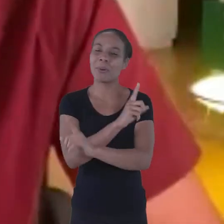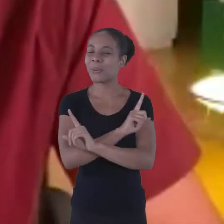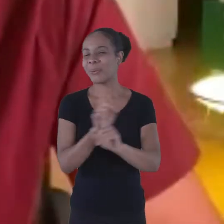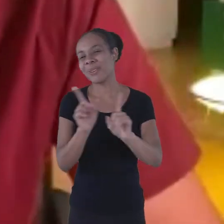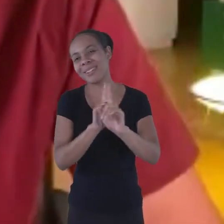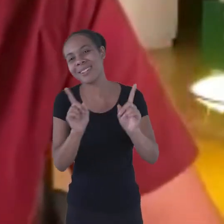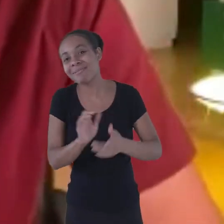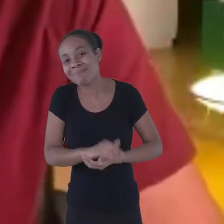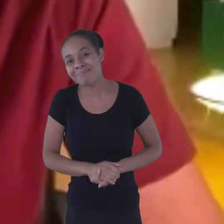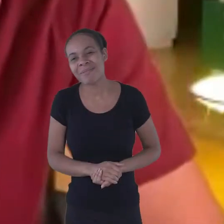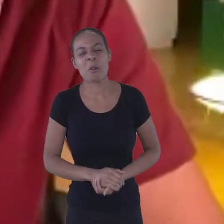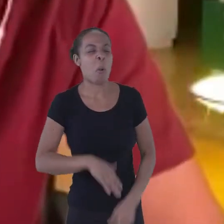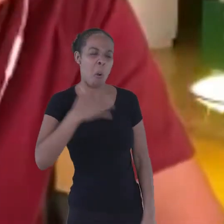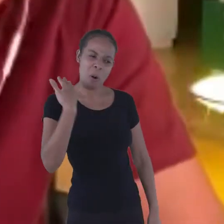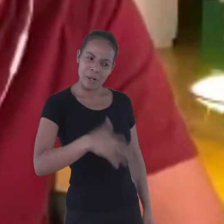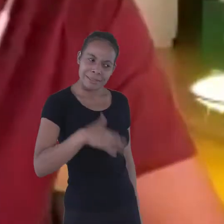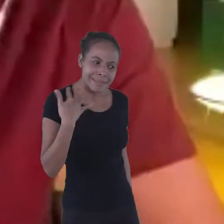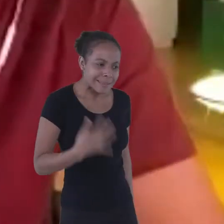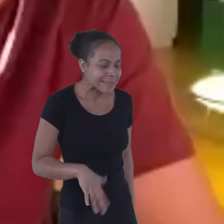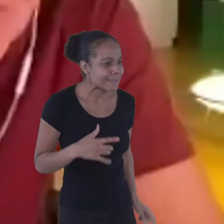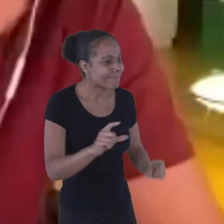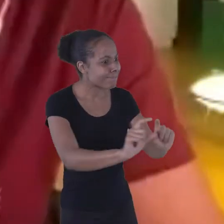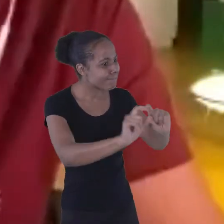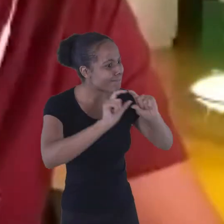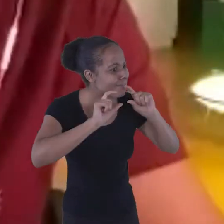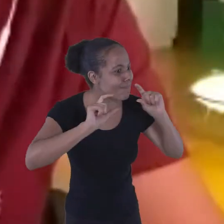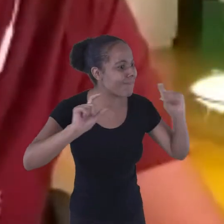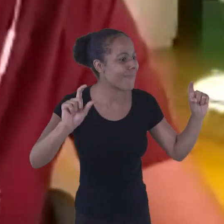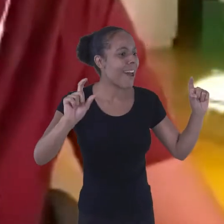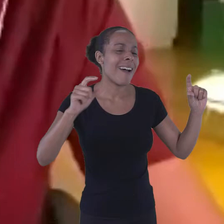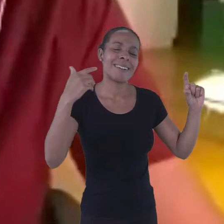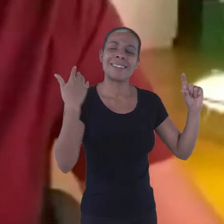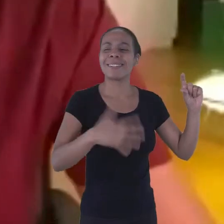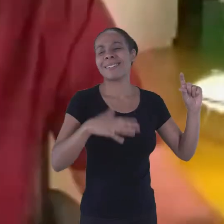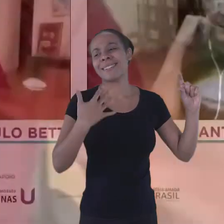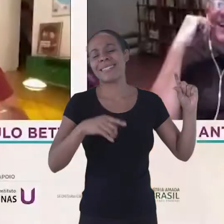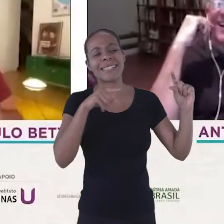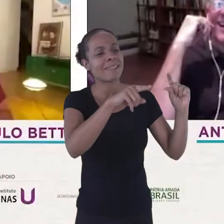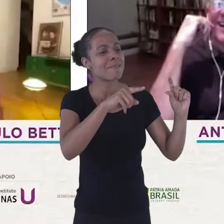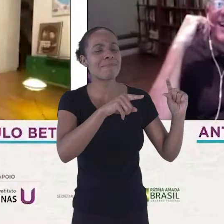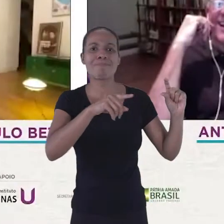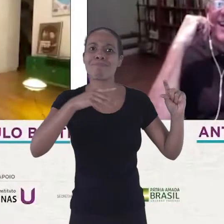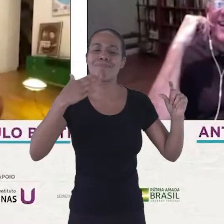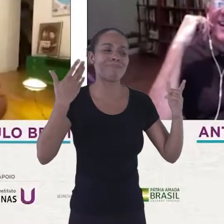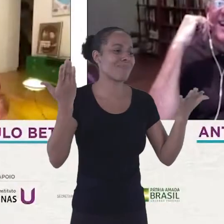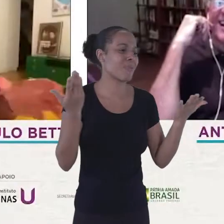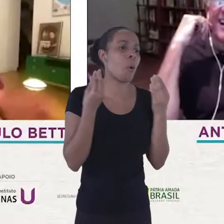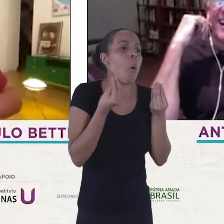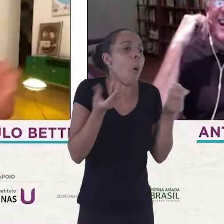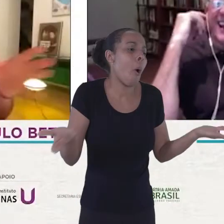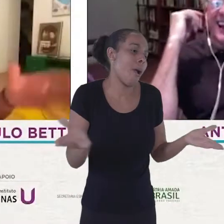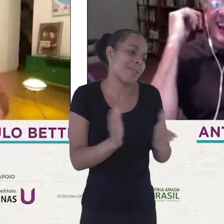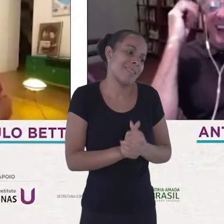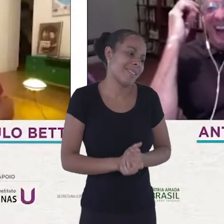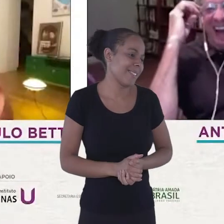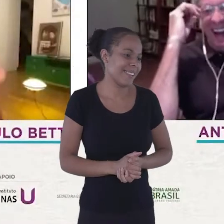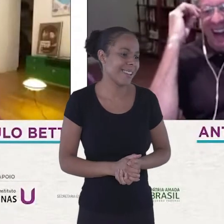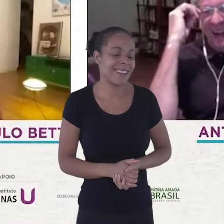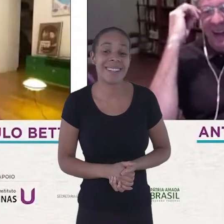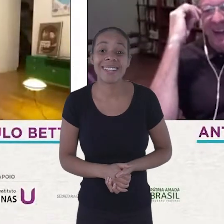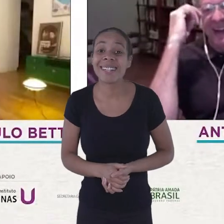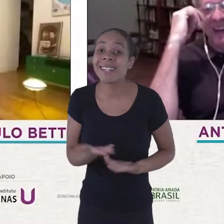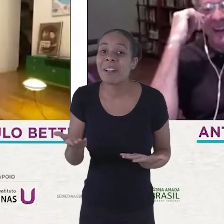toca. Puta merda, que frase. Isso aqui é um avanço pela meia-direita, né? O